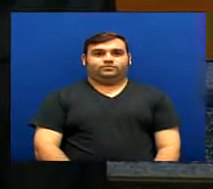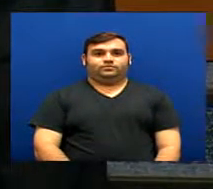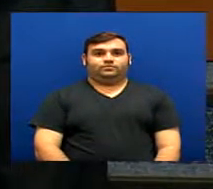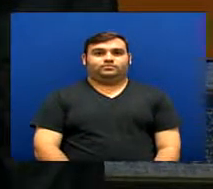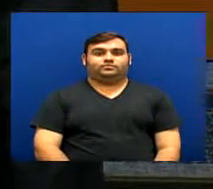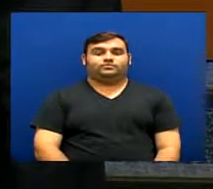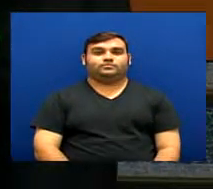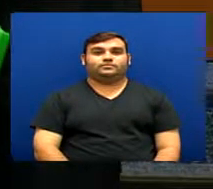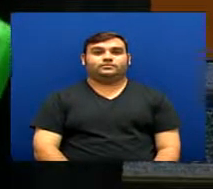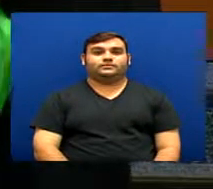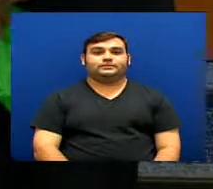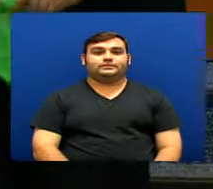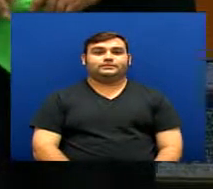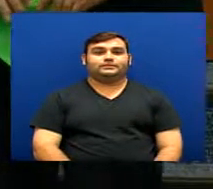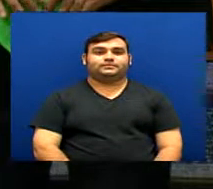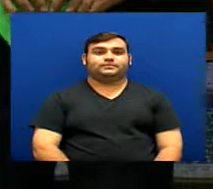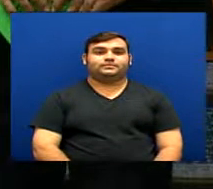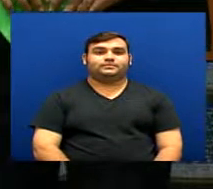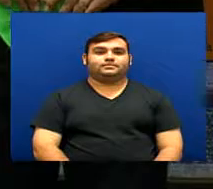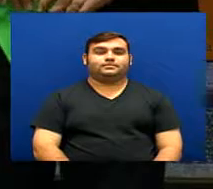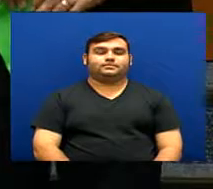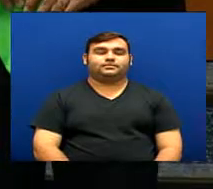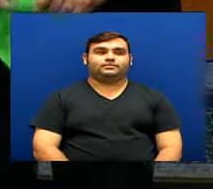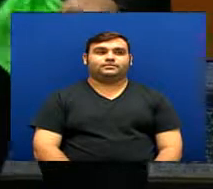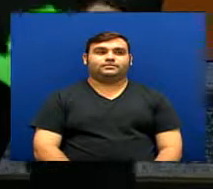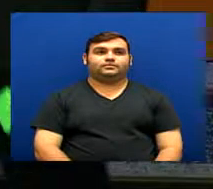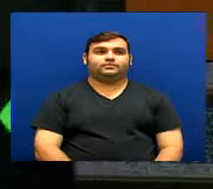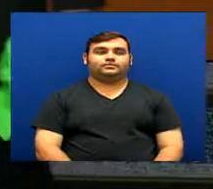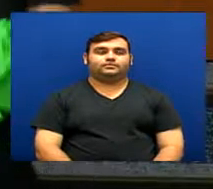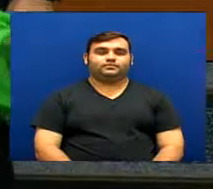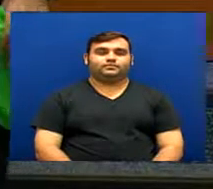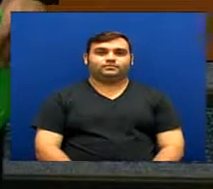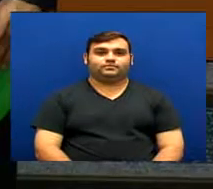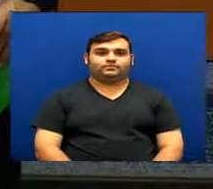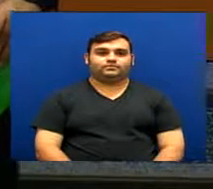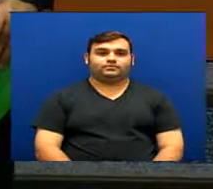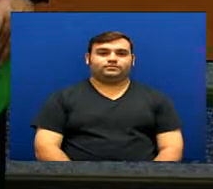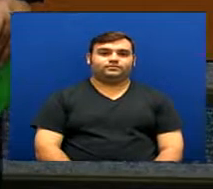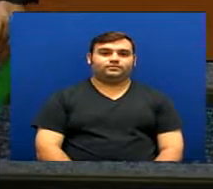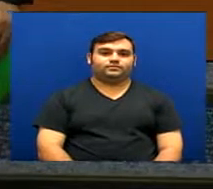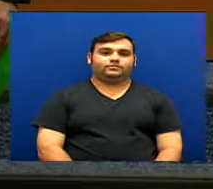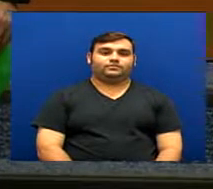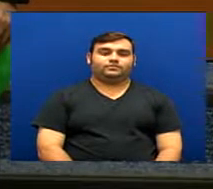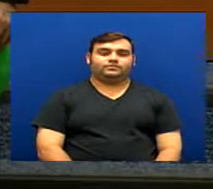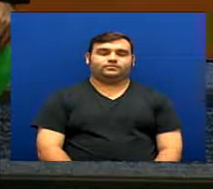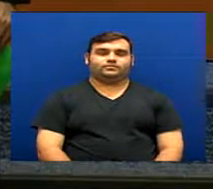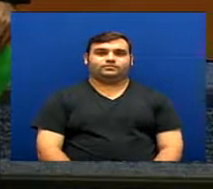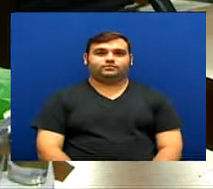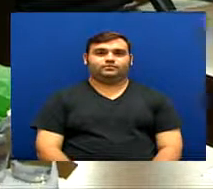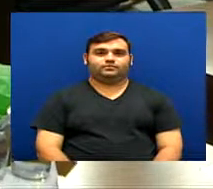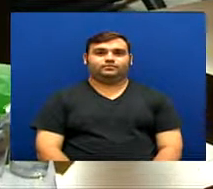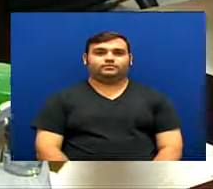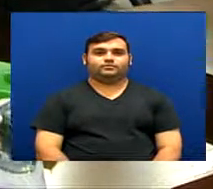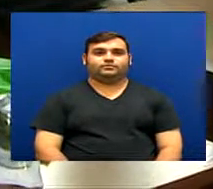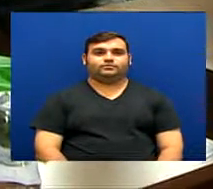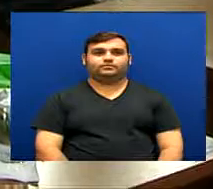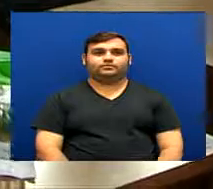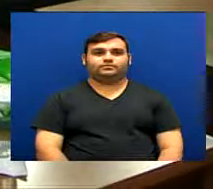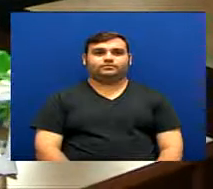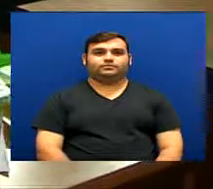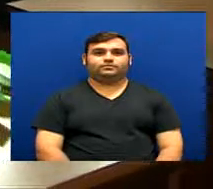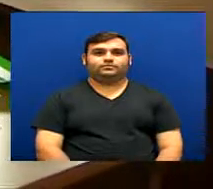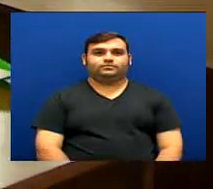que já deixa seu legado aí como fundador do Grasa, agora na continuidade também da filha,